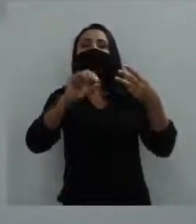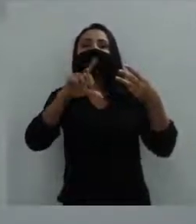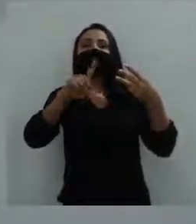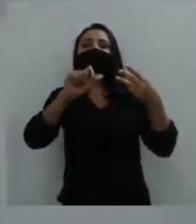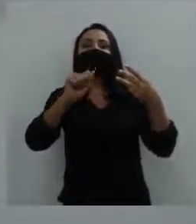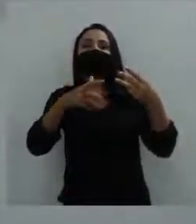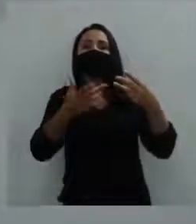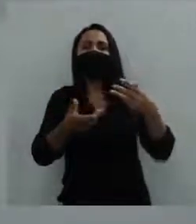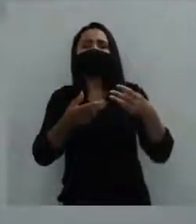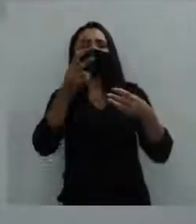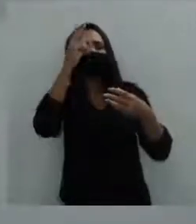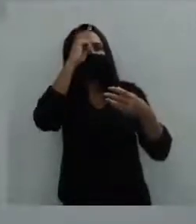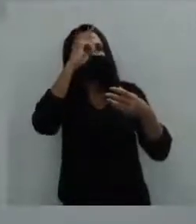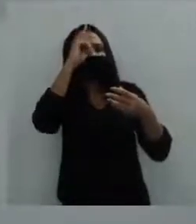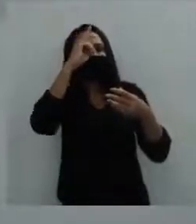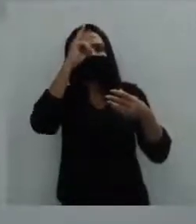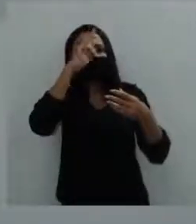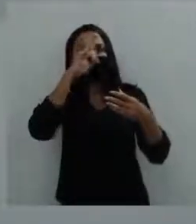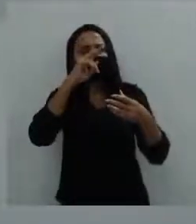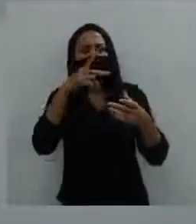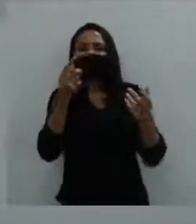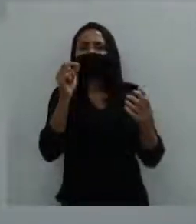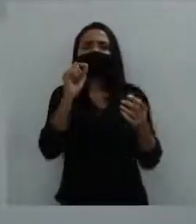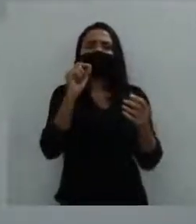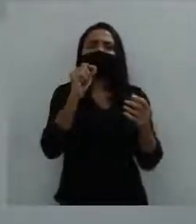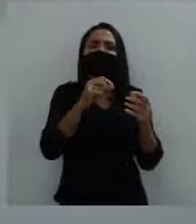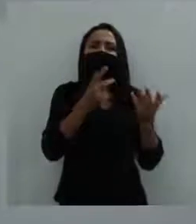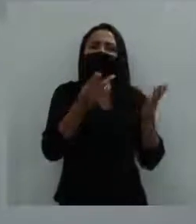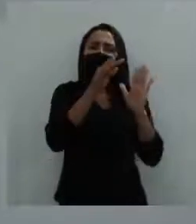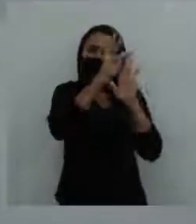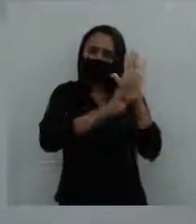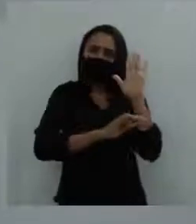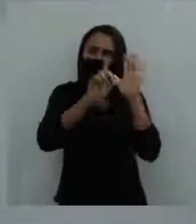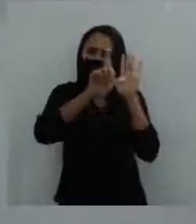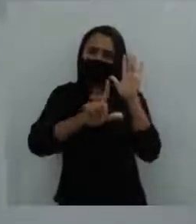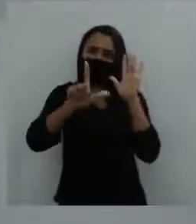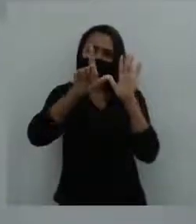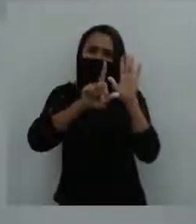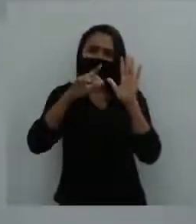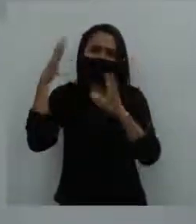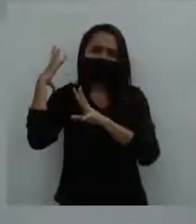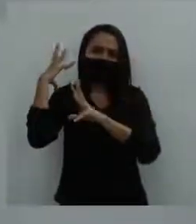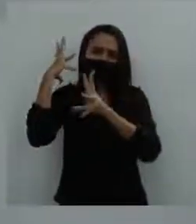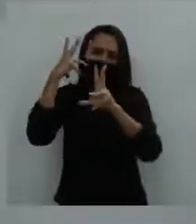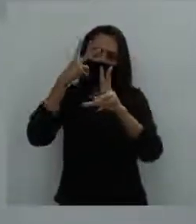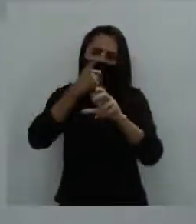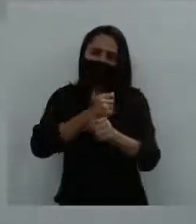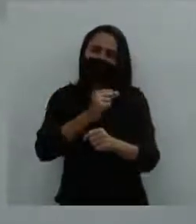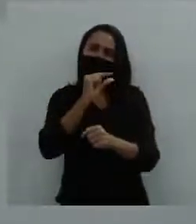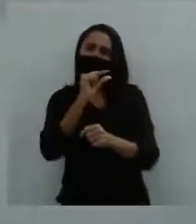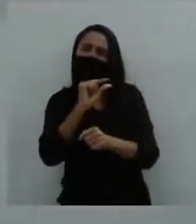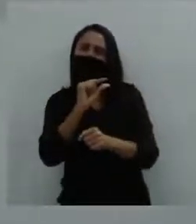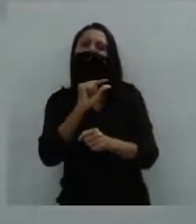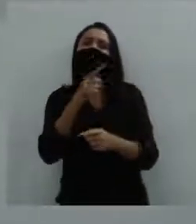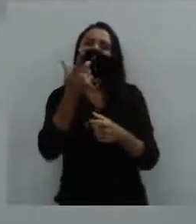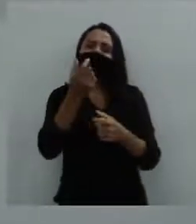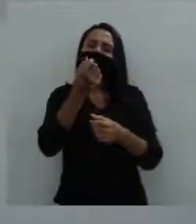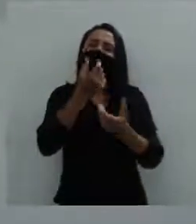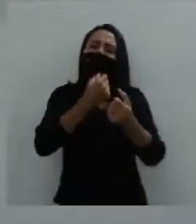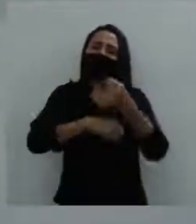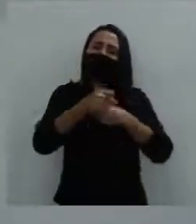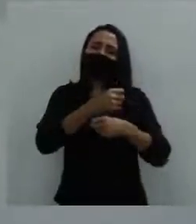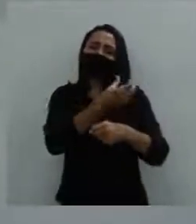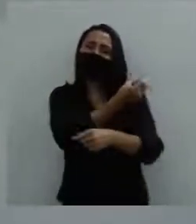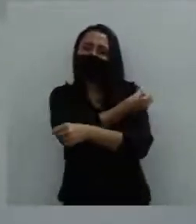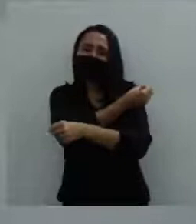literário. Estão lembrados do que é um texto literário? Vamos recapitular aqui um pouco o que vocês viram no sexto ano.